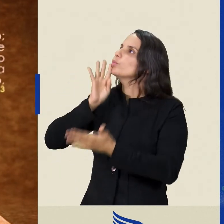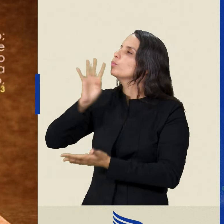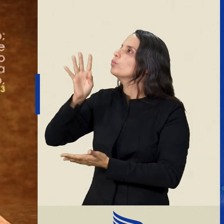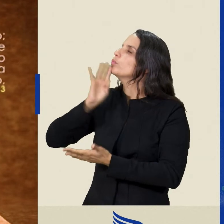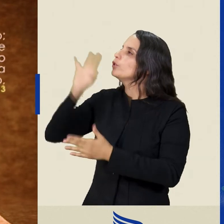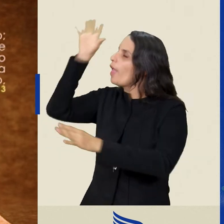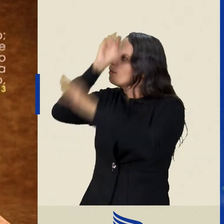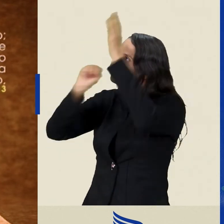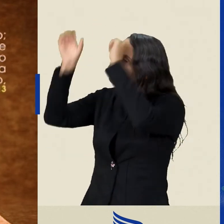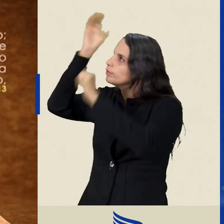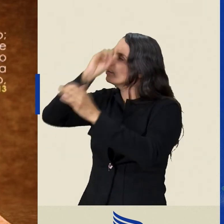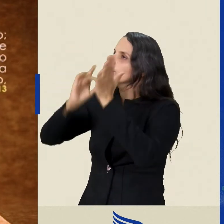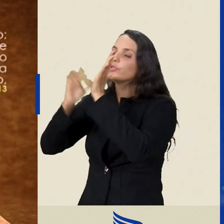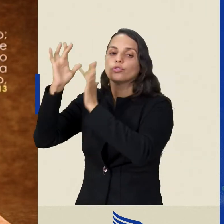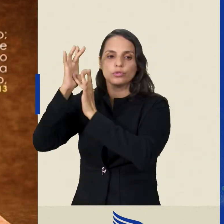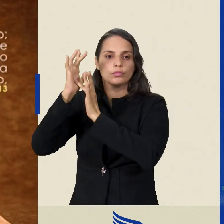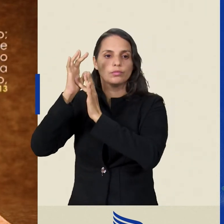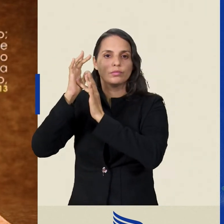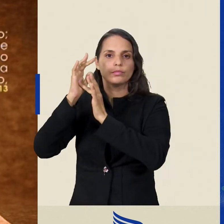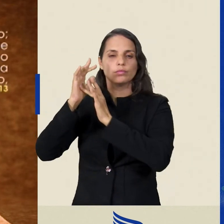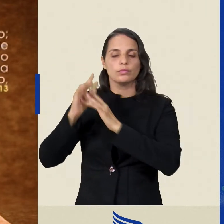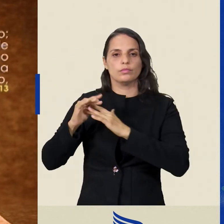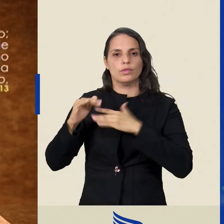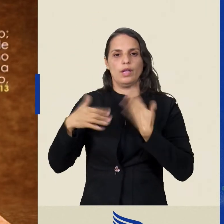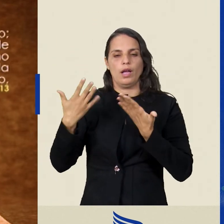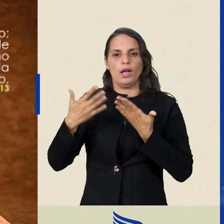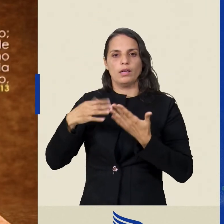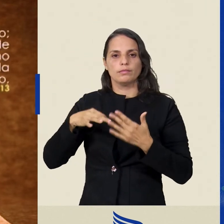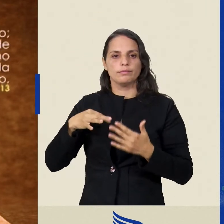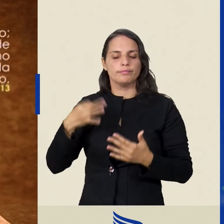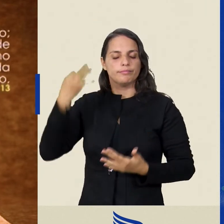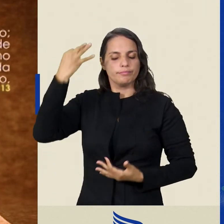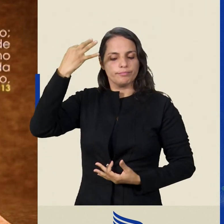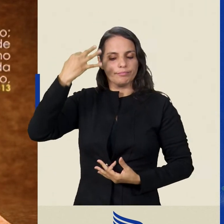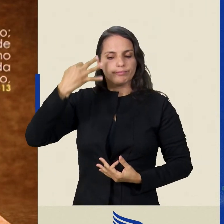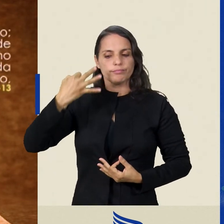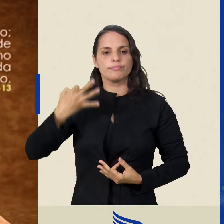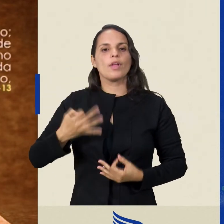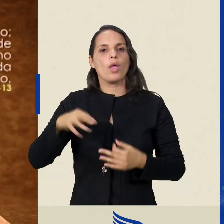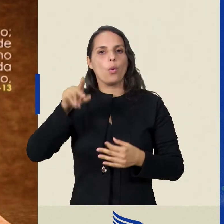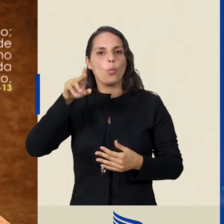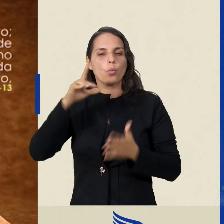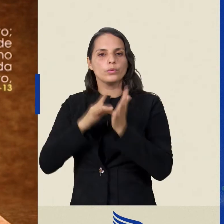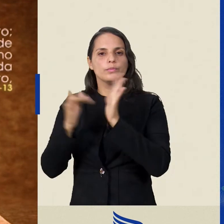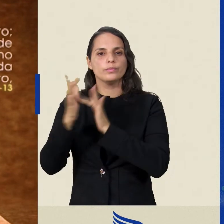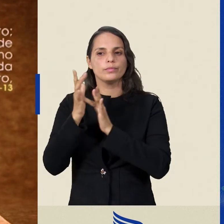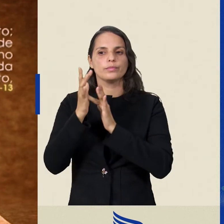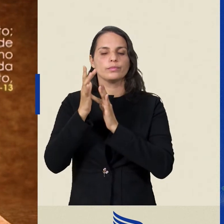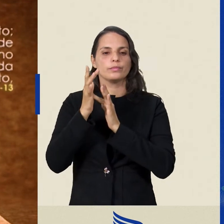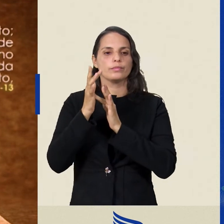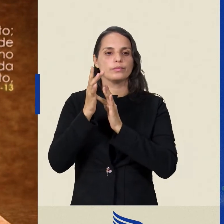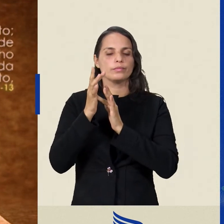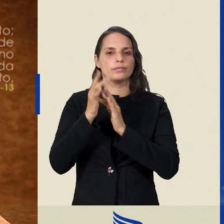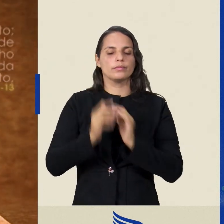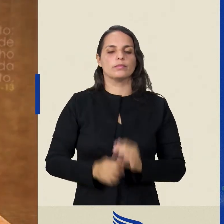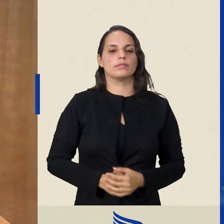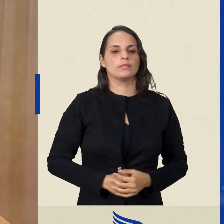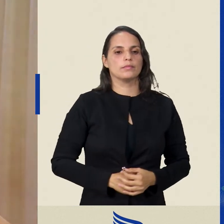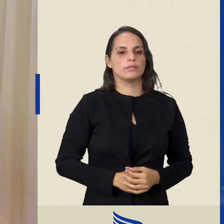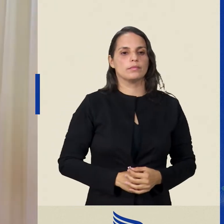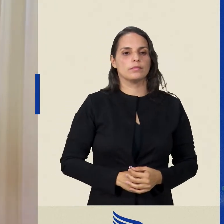a homem perfeito, à medida da estatura completa de Cristo. Efésios